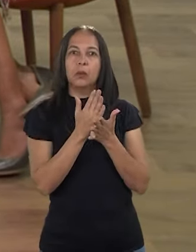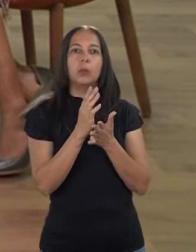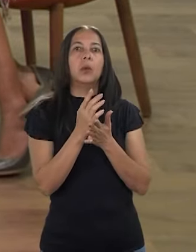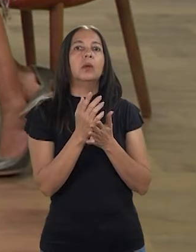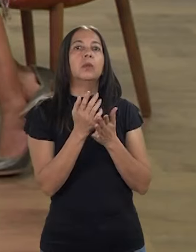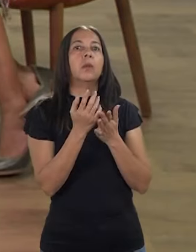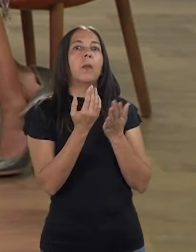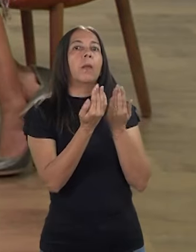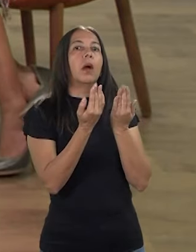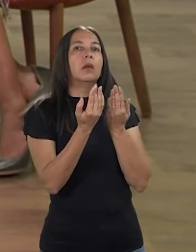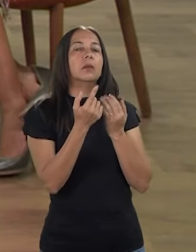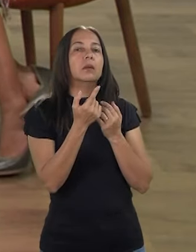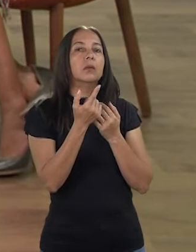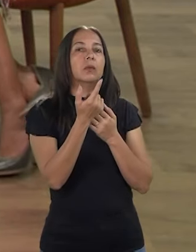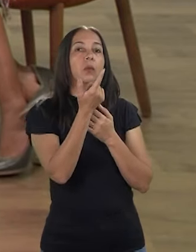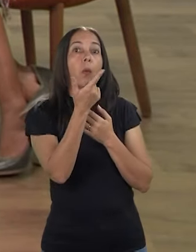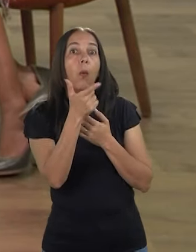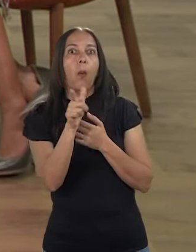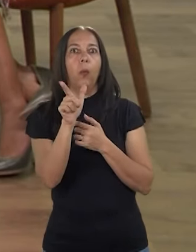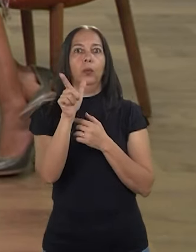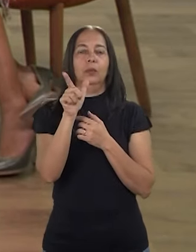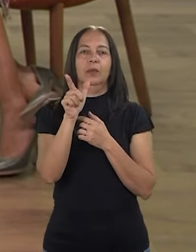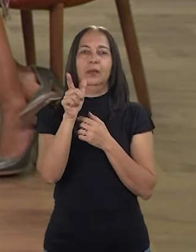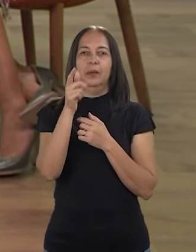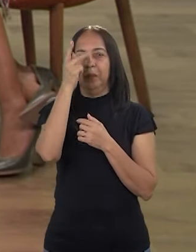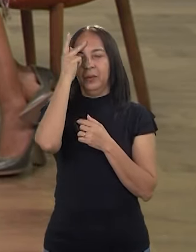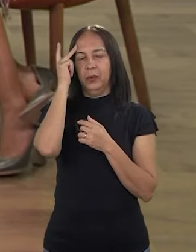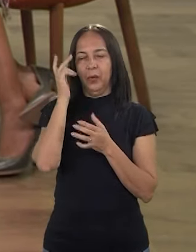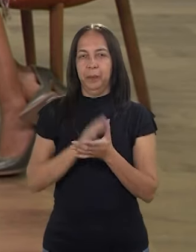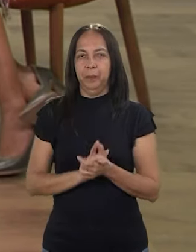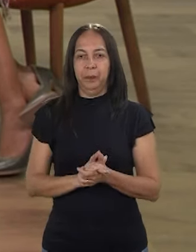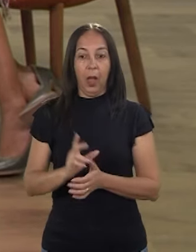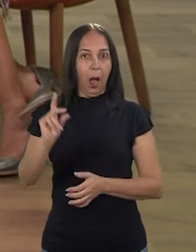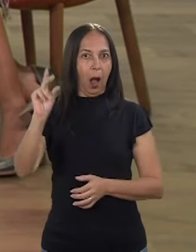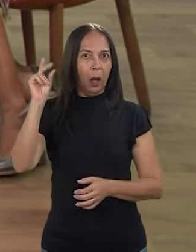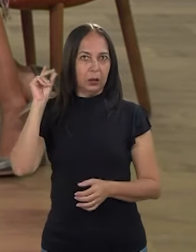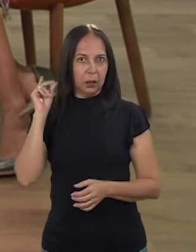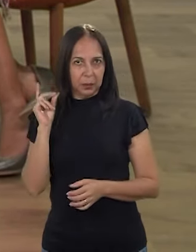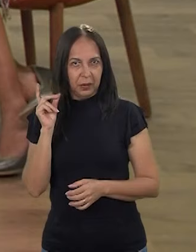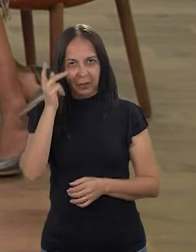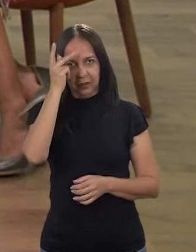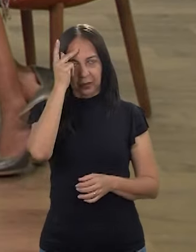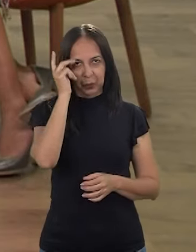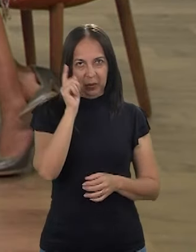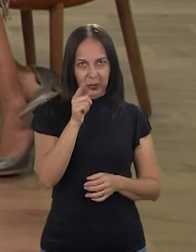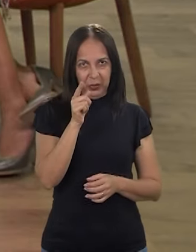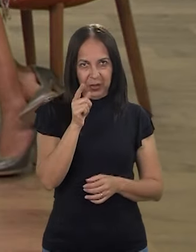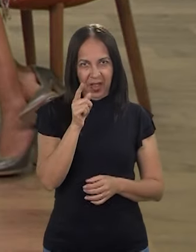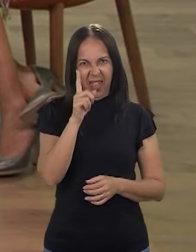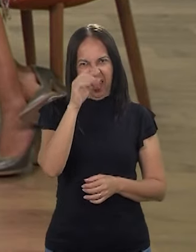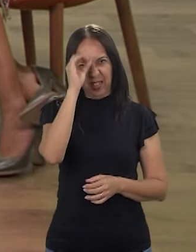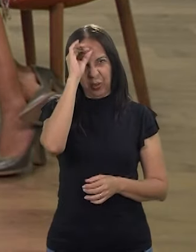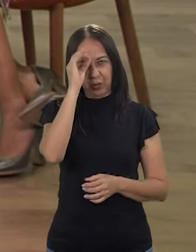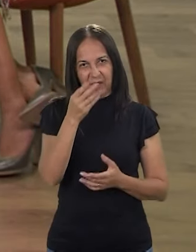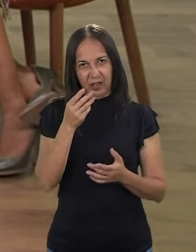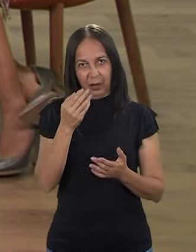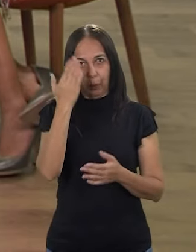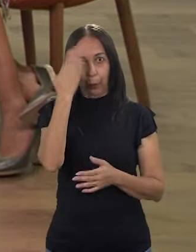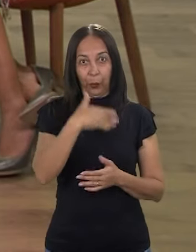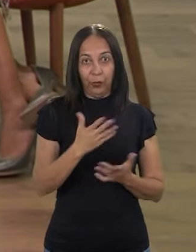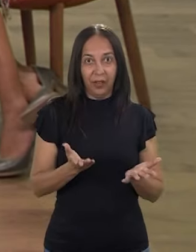como uma outra pessoa como é que fica isso na em relação a antigamente todo mundo era inocente até que se provasse o contrário